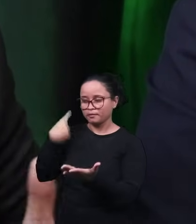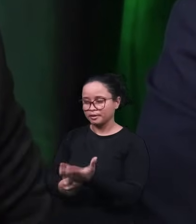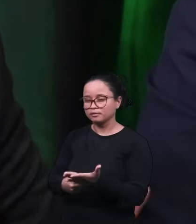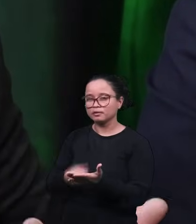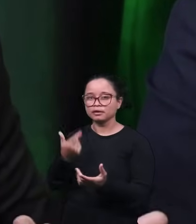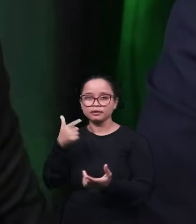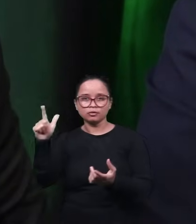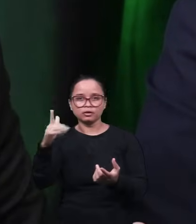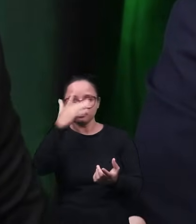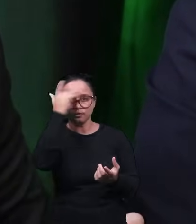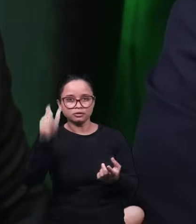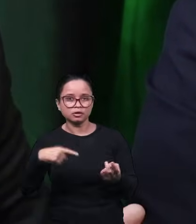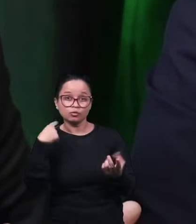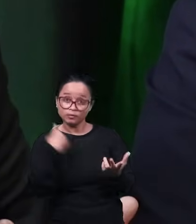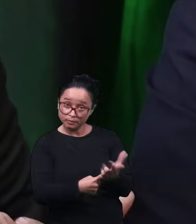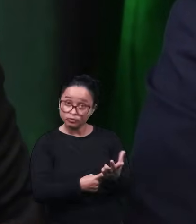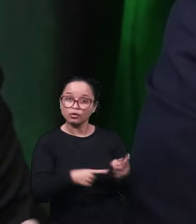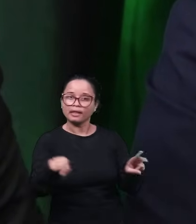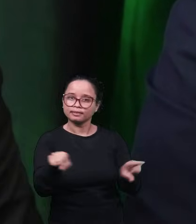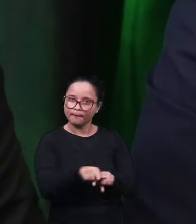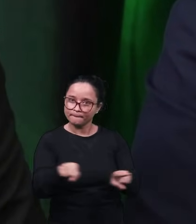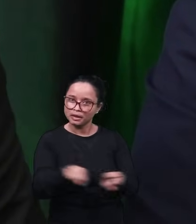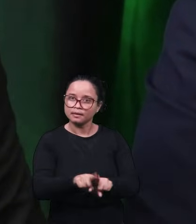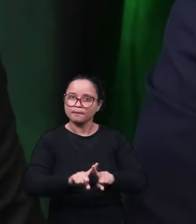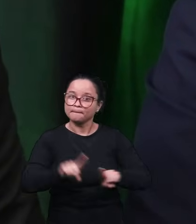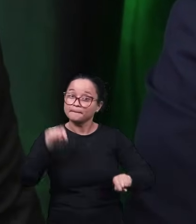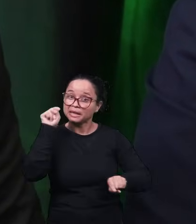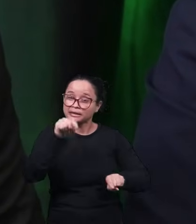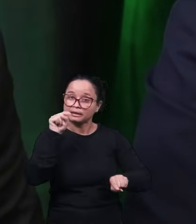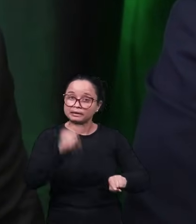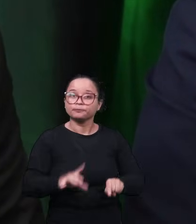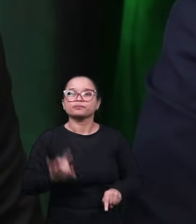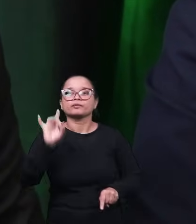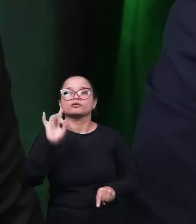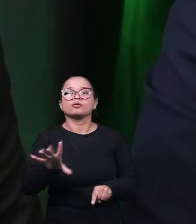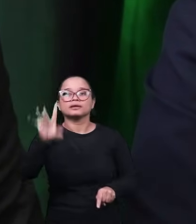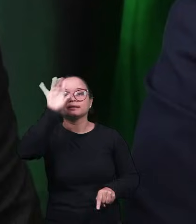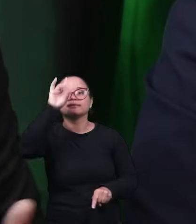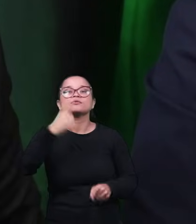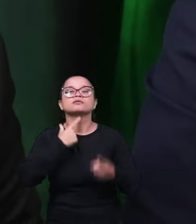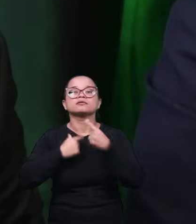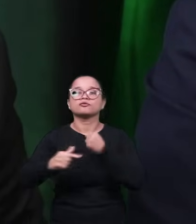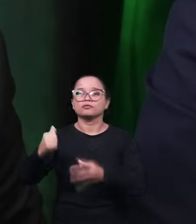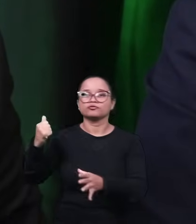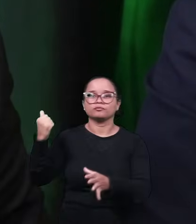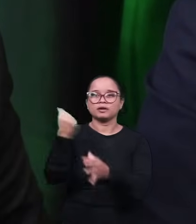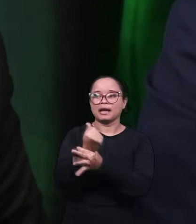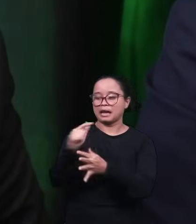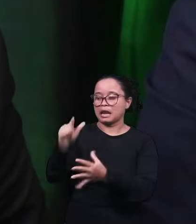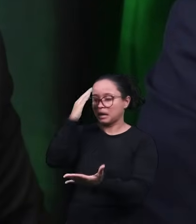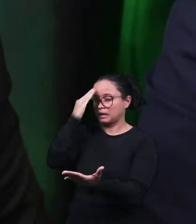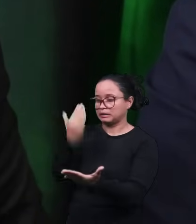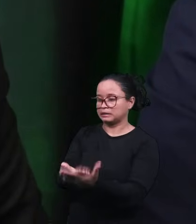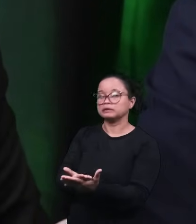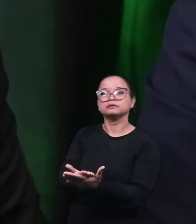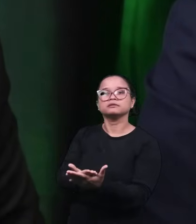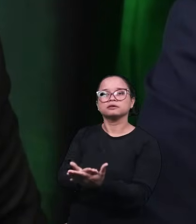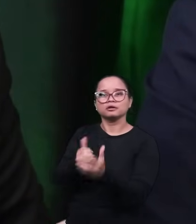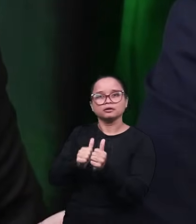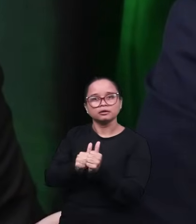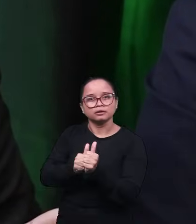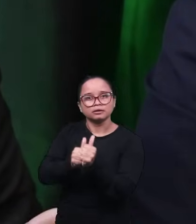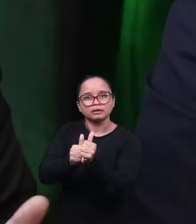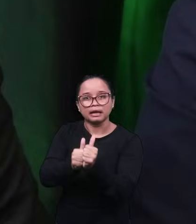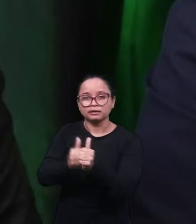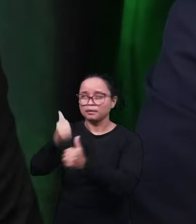e tem a contrapartida. Mas nesse pacto ali, a única coisa que Deus queria de Abraão é que ele cresce, andasse